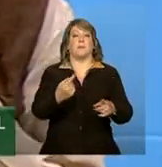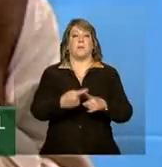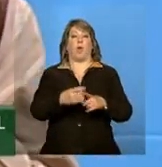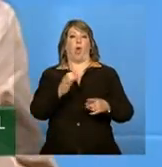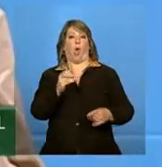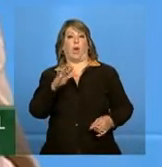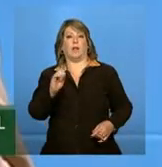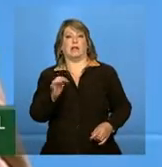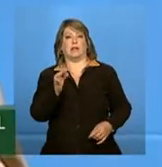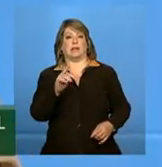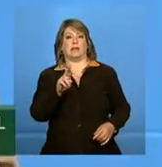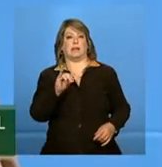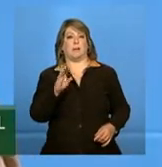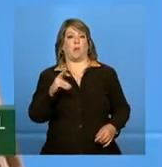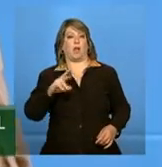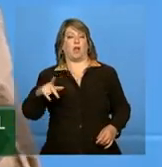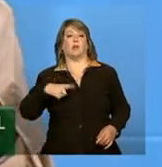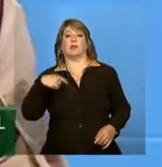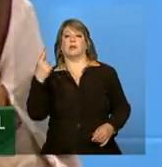tribunal?